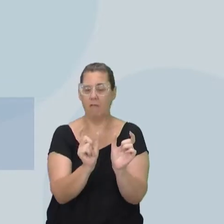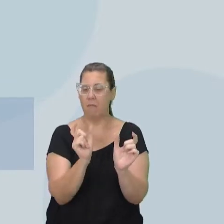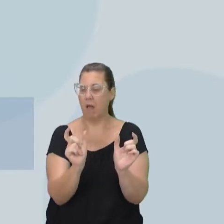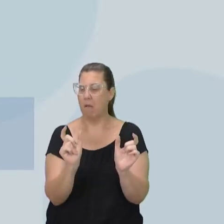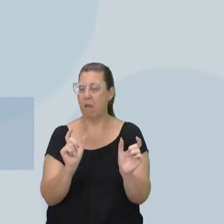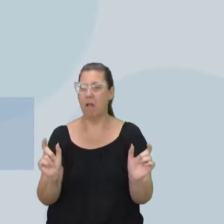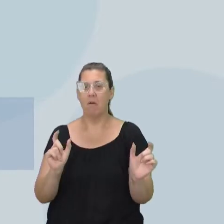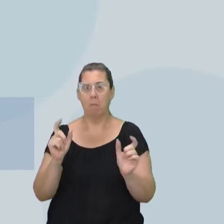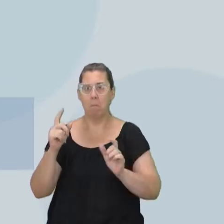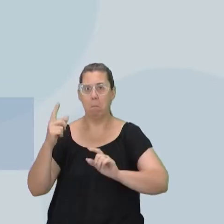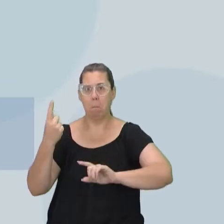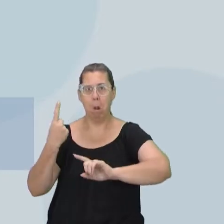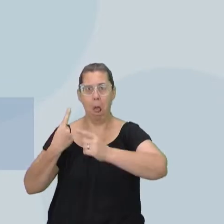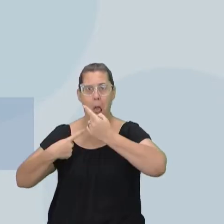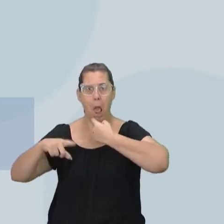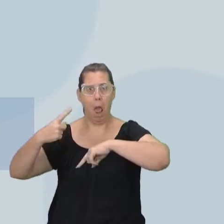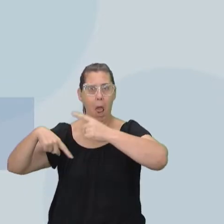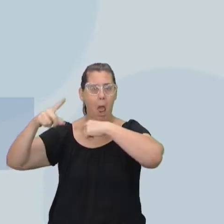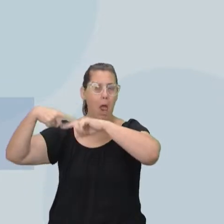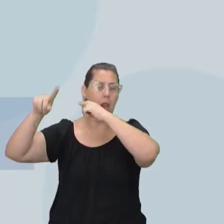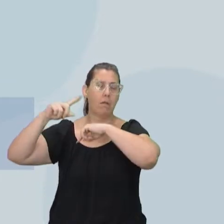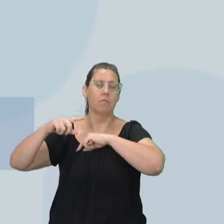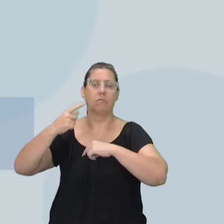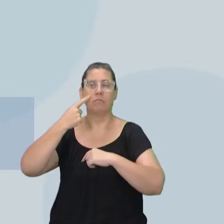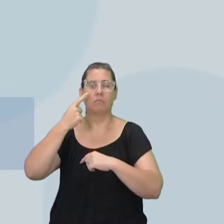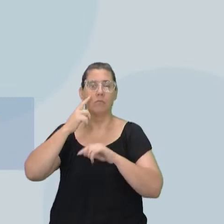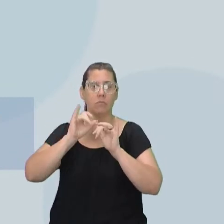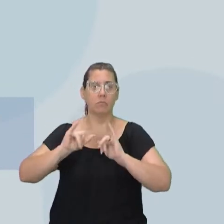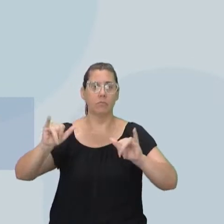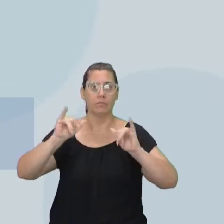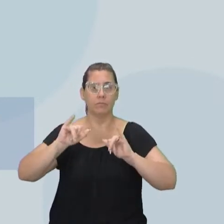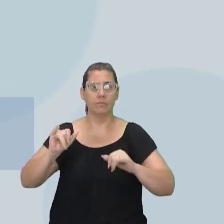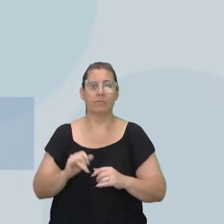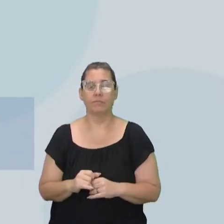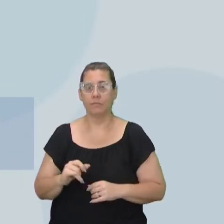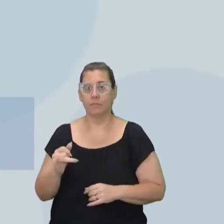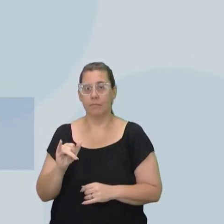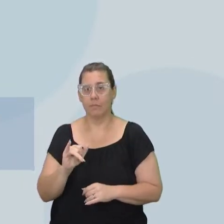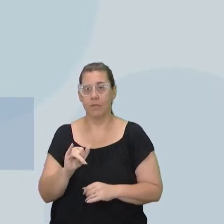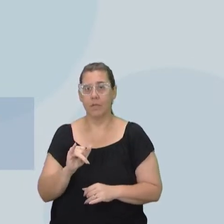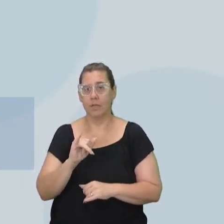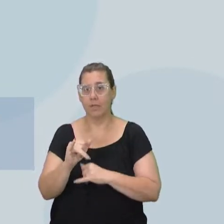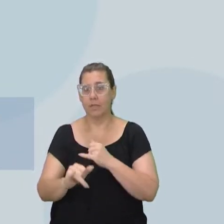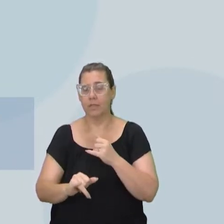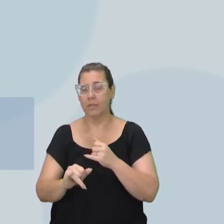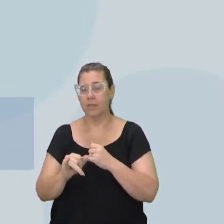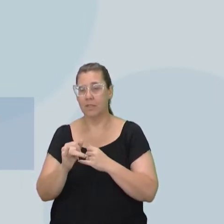inglesa partindo do noticiário internacional. Espera aí que eu vou escrever aqui. Espera aí, eu vou escrever aqui, olha.